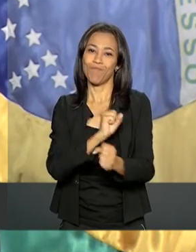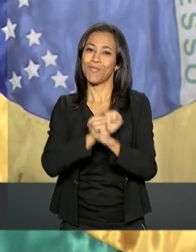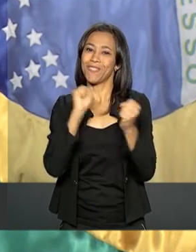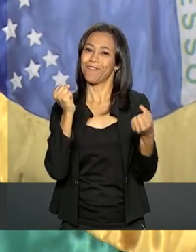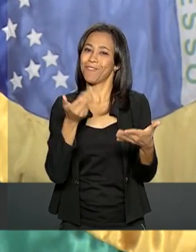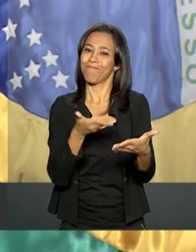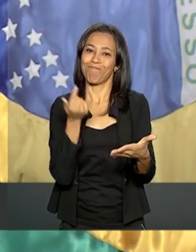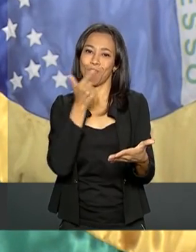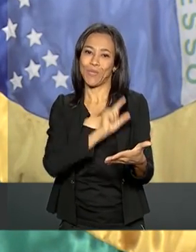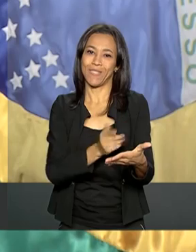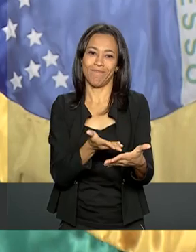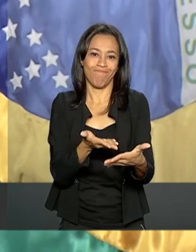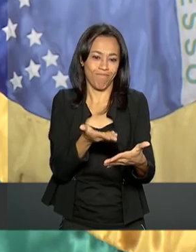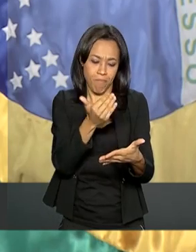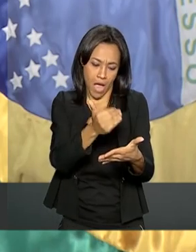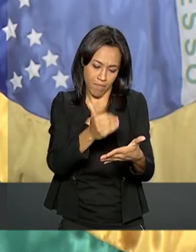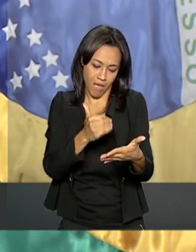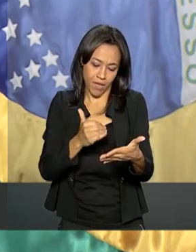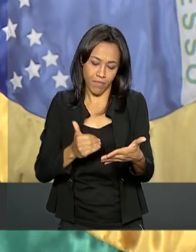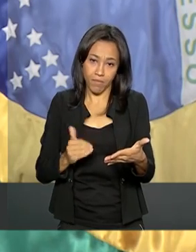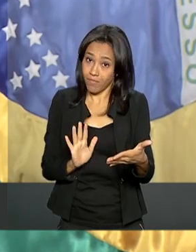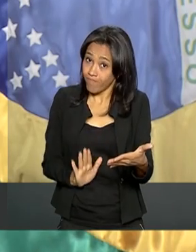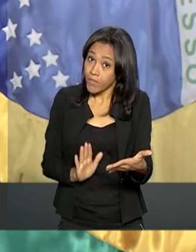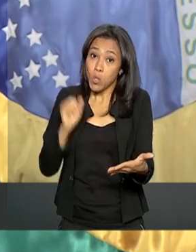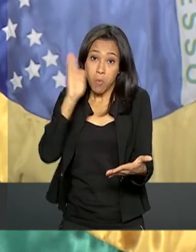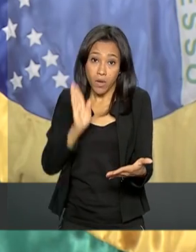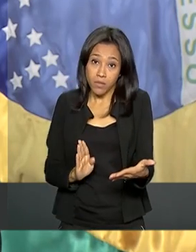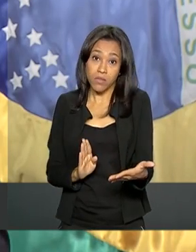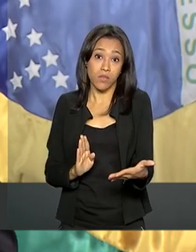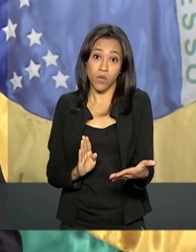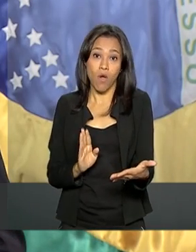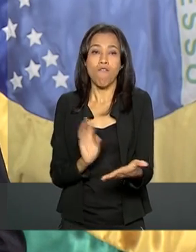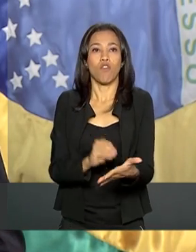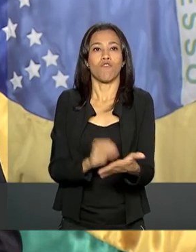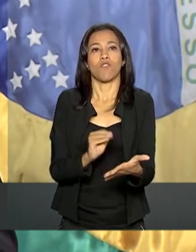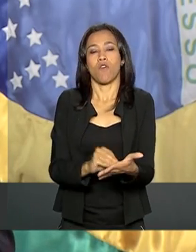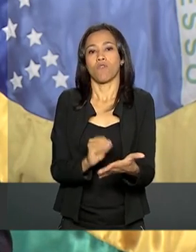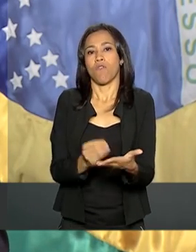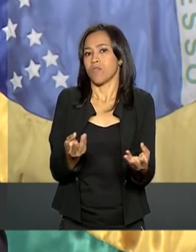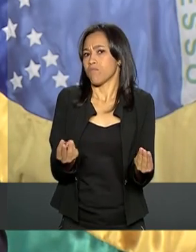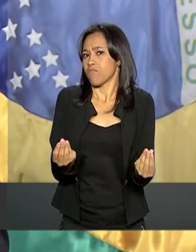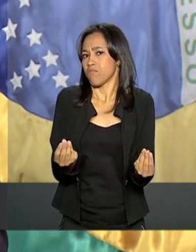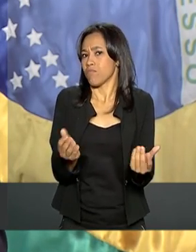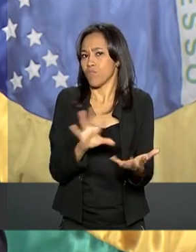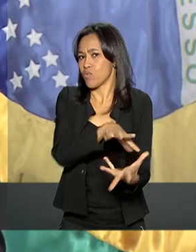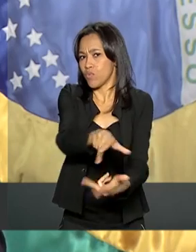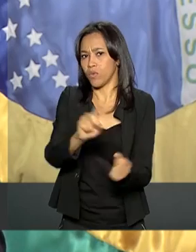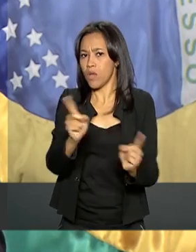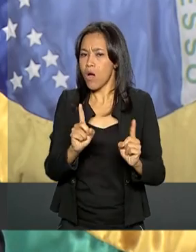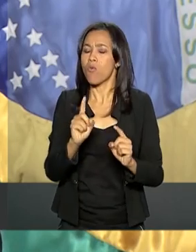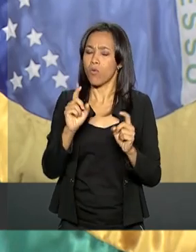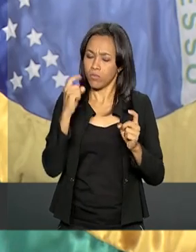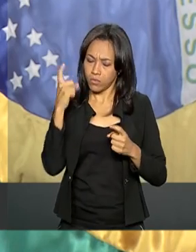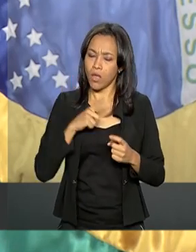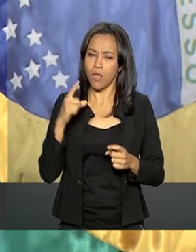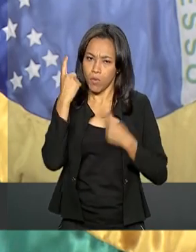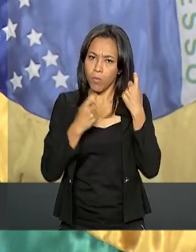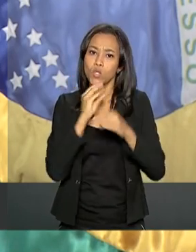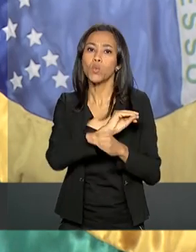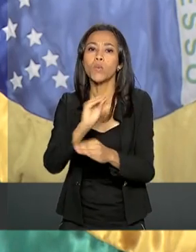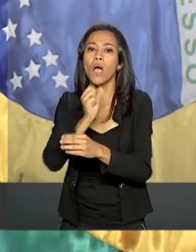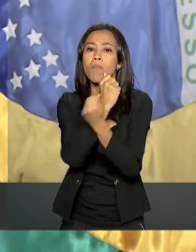nós atingirmos. Afinal de contas, o Brasil nada deve para o mundo no tocante à preservação de meio ambiente, se for